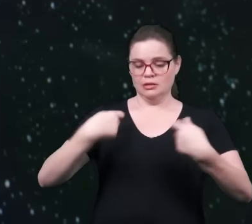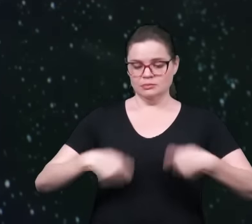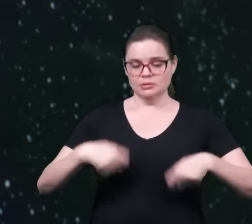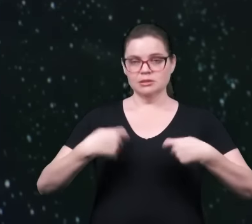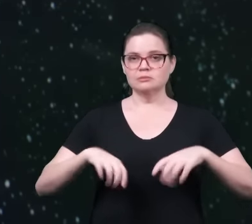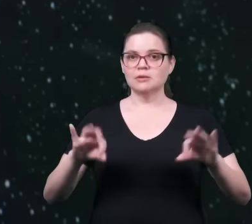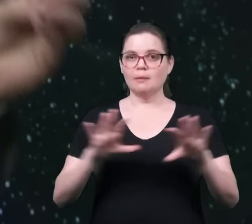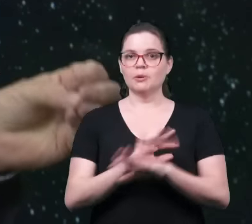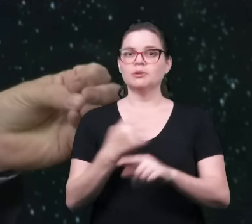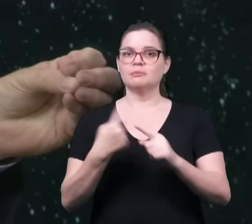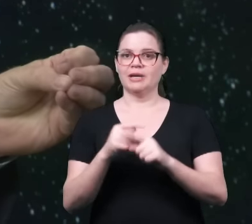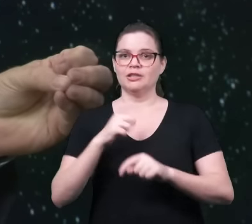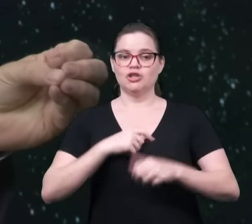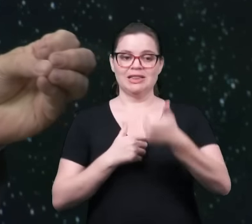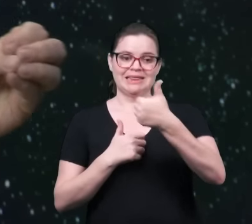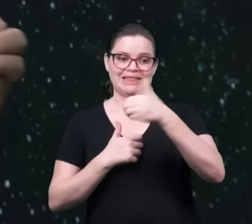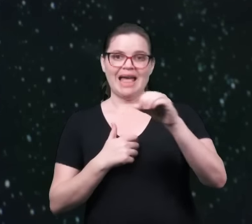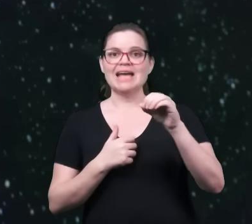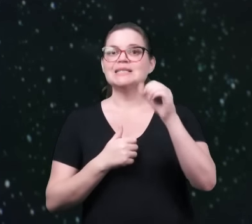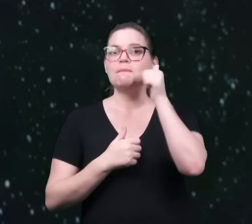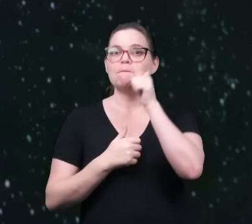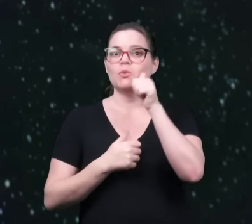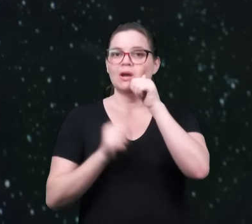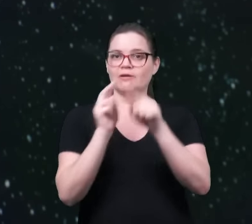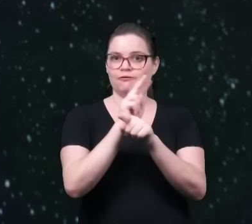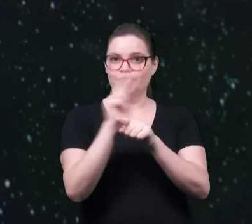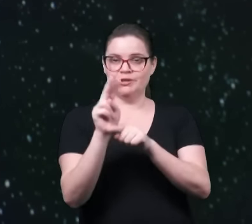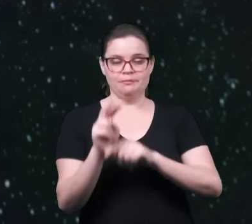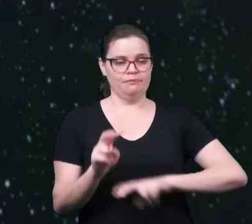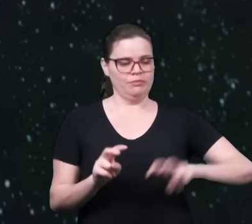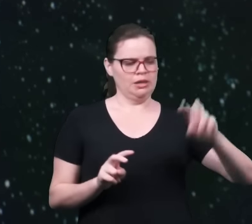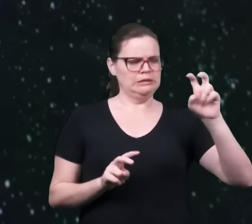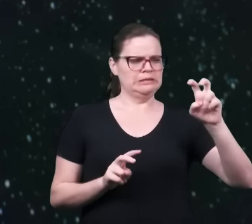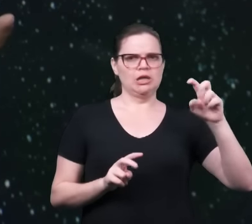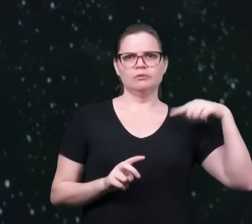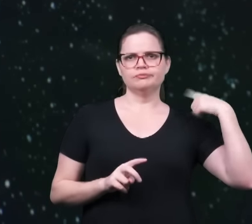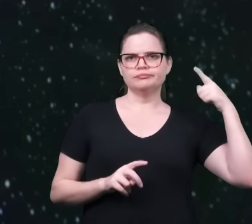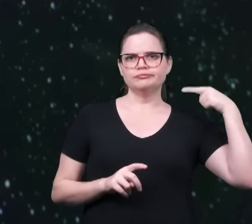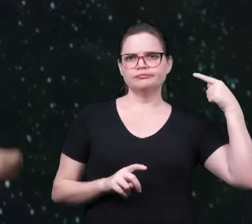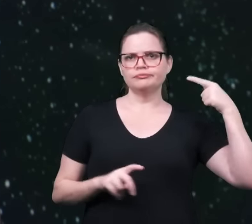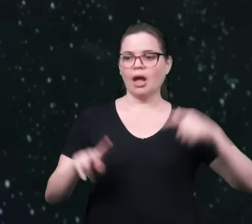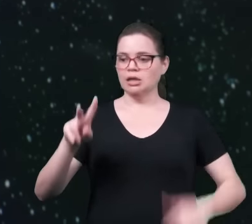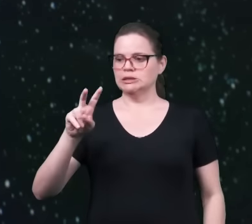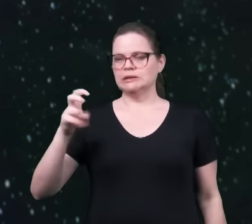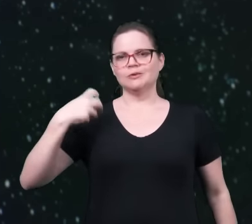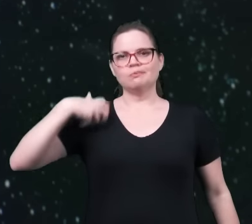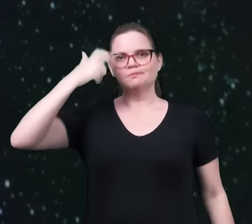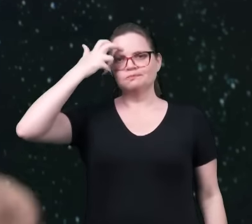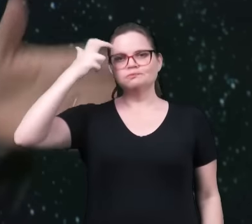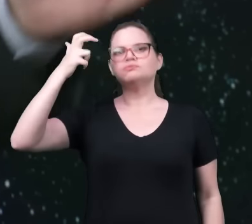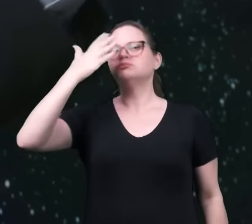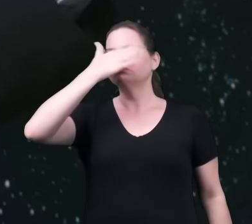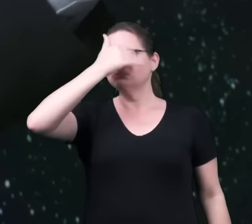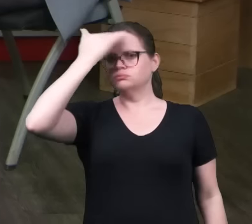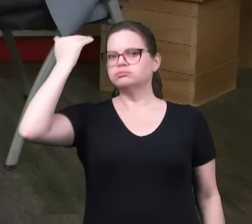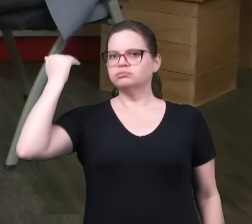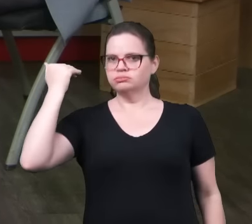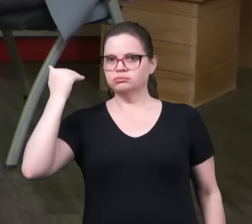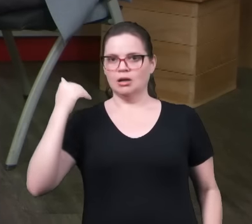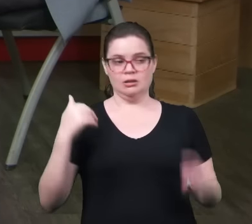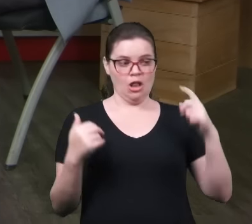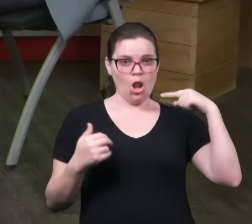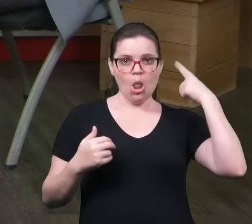eram 5 loucas e 5 prudentes. As loucas não se prepararam, não tinha azeite na candeia, e as